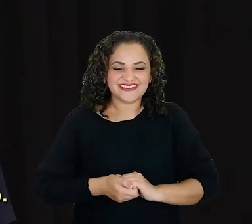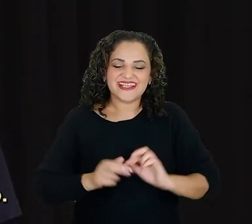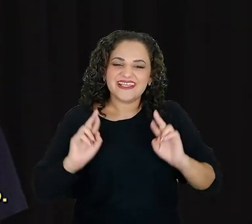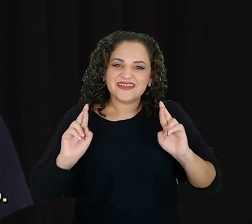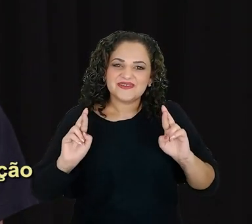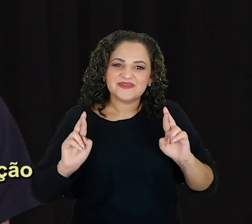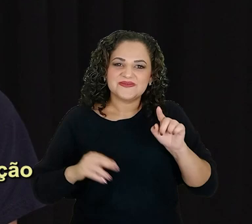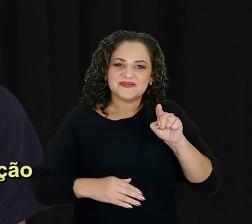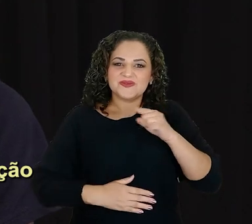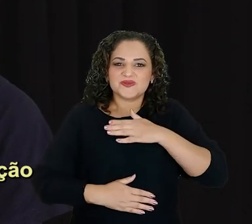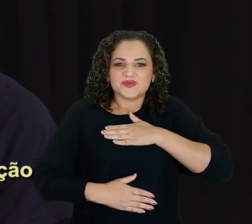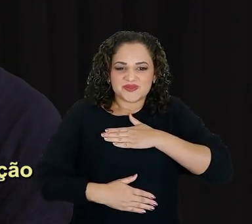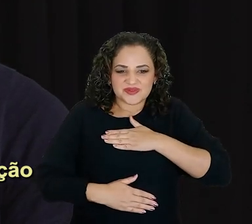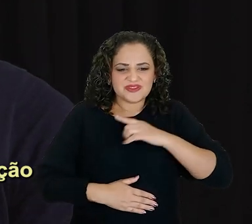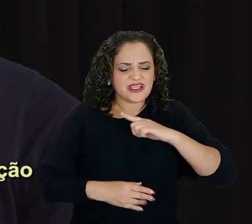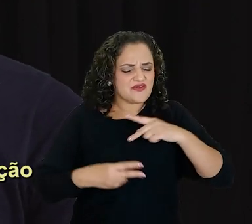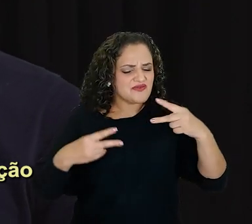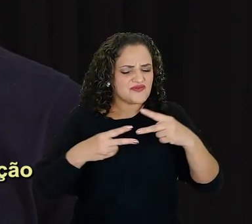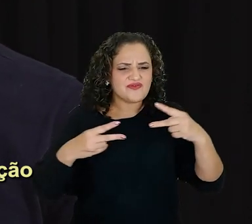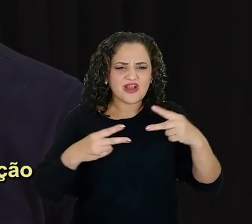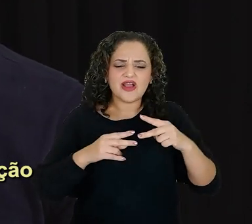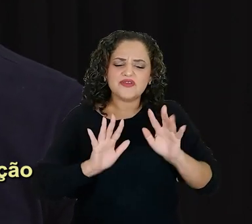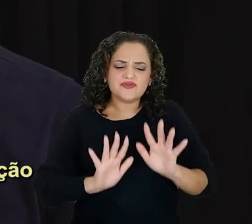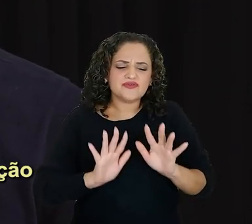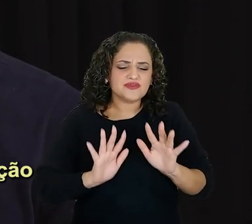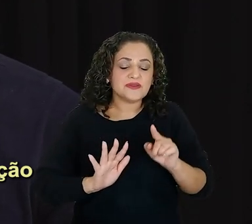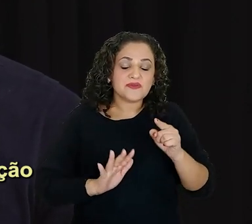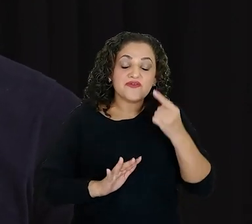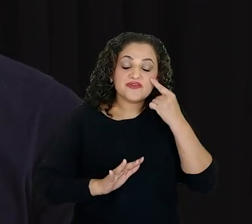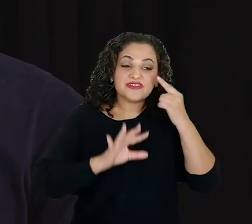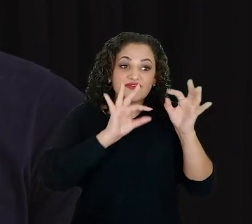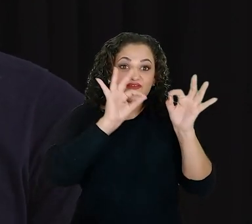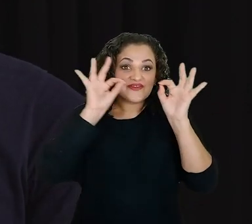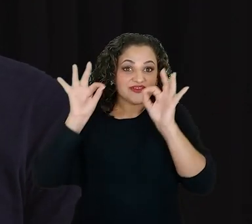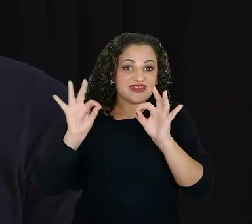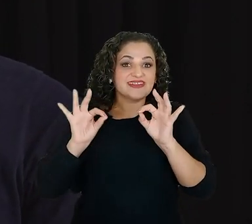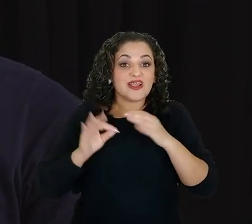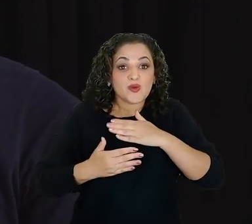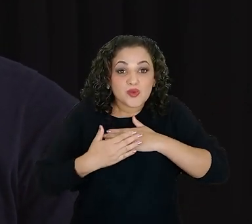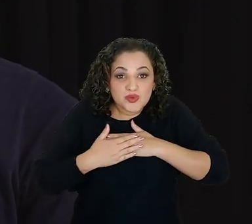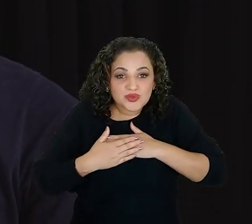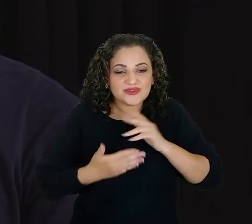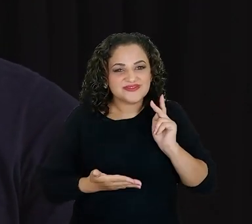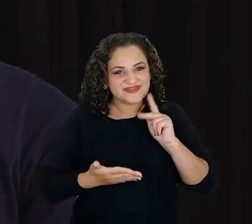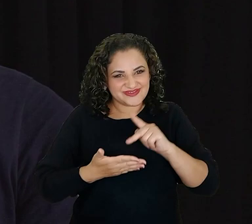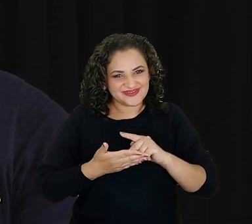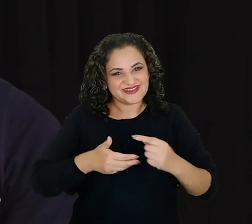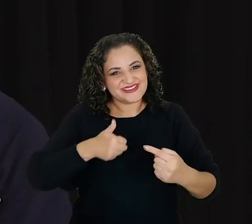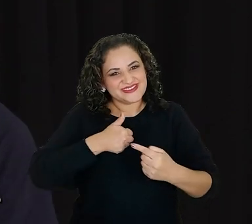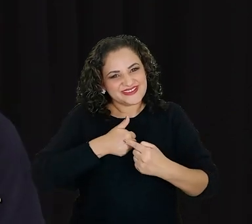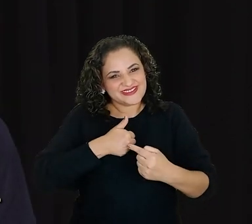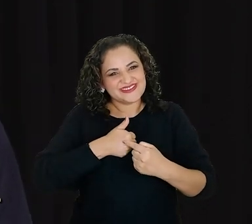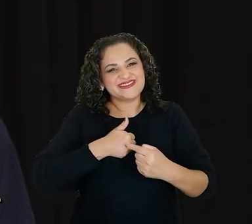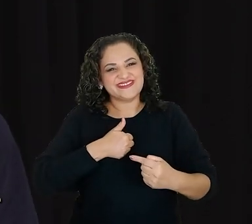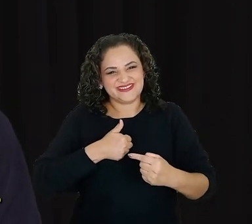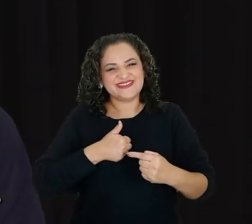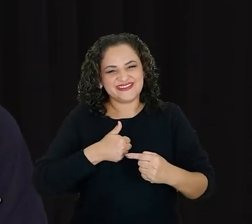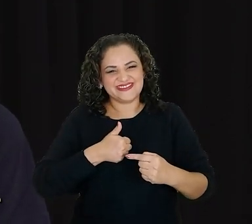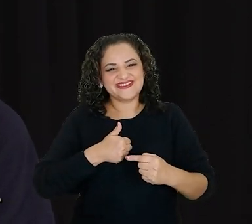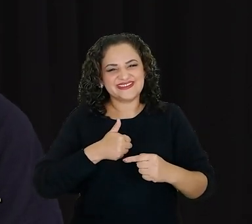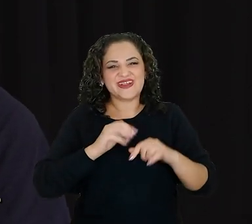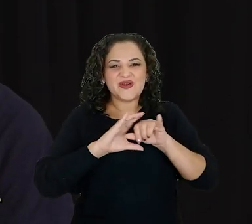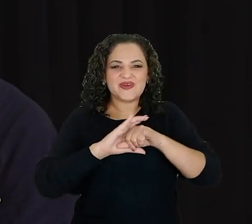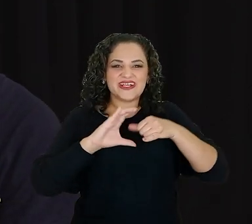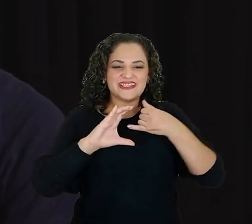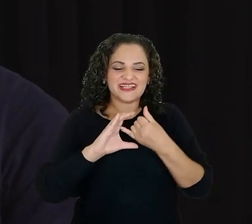tenham gostado eu vou deixar vários links na descrição para vocês assistirem e se gostou mesmo dá um like curte o canal do guri